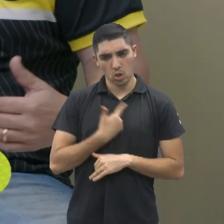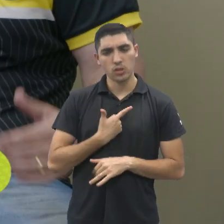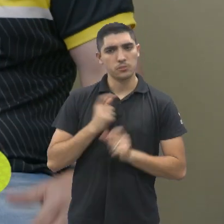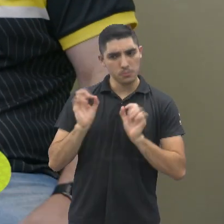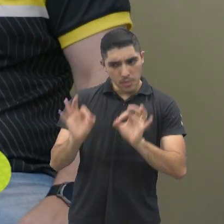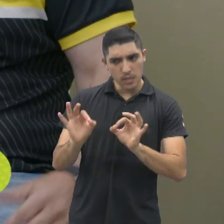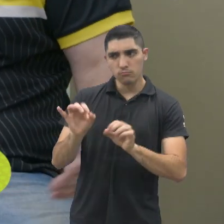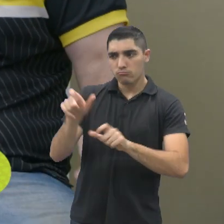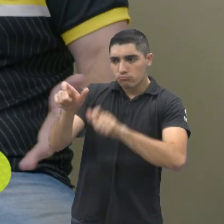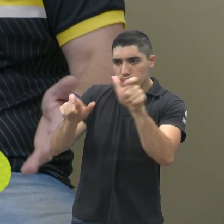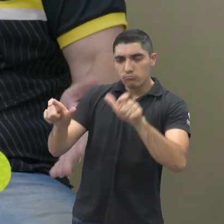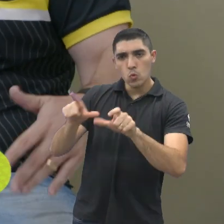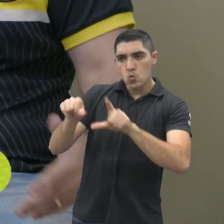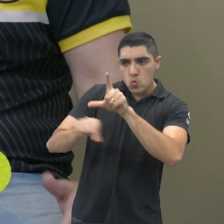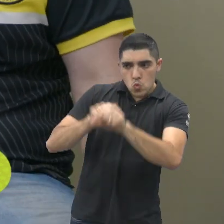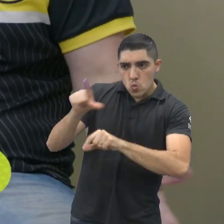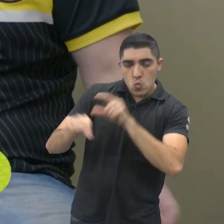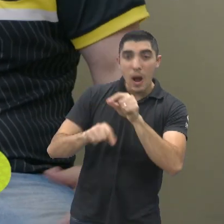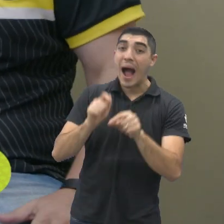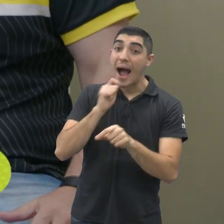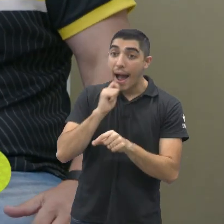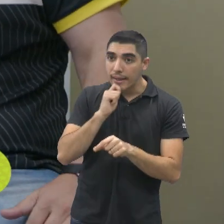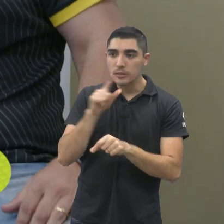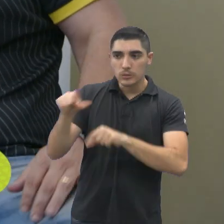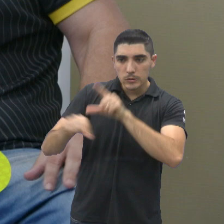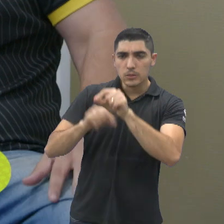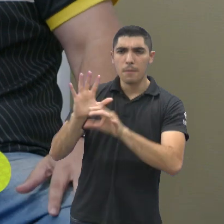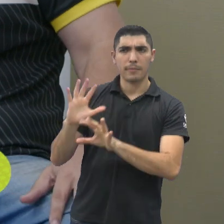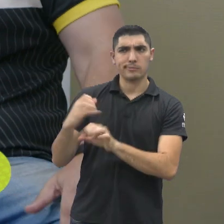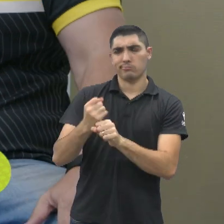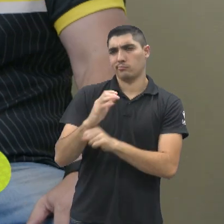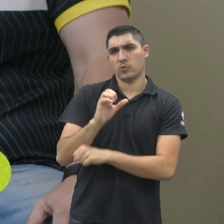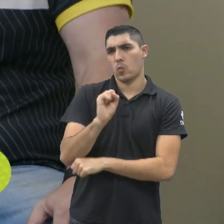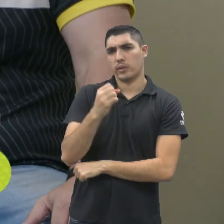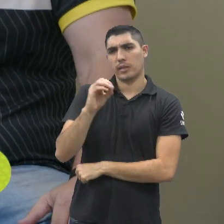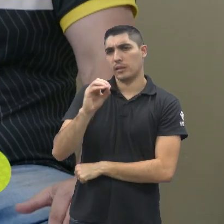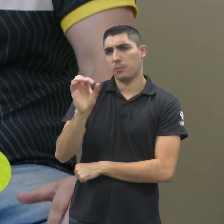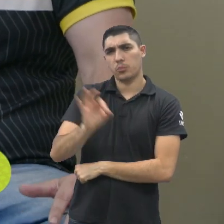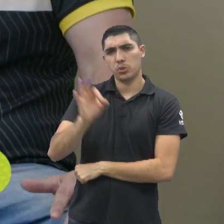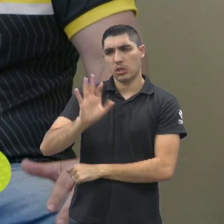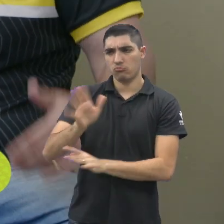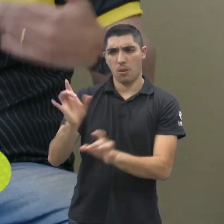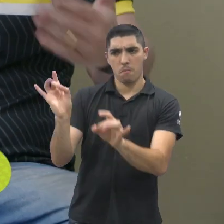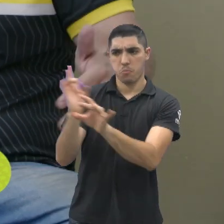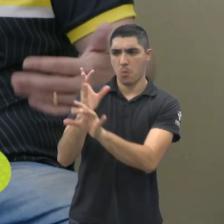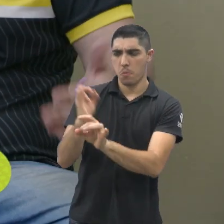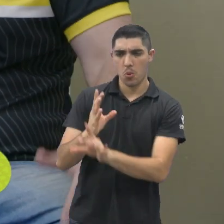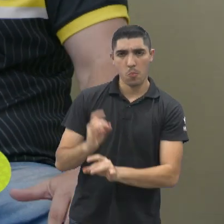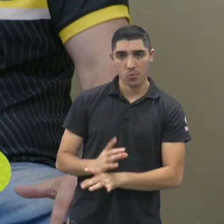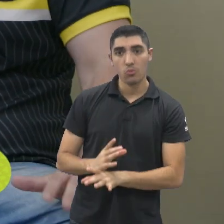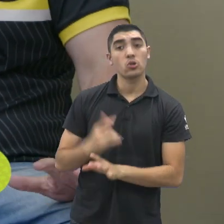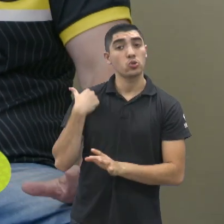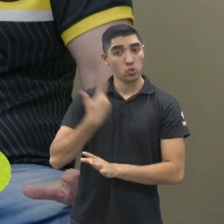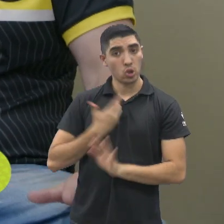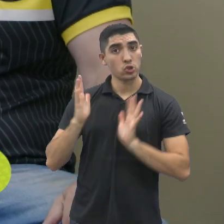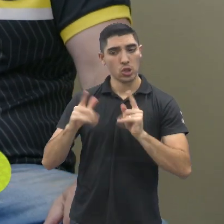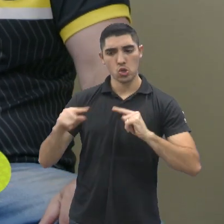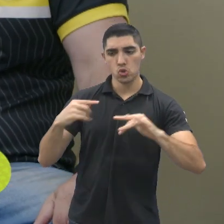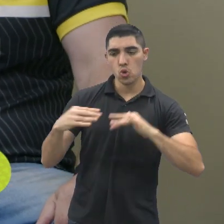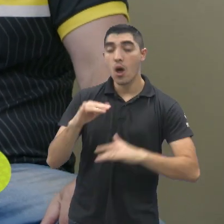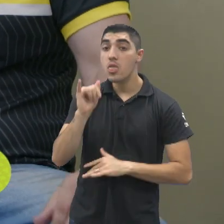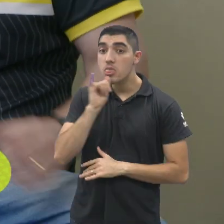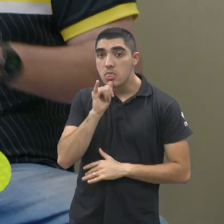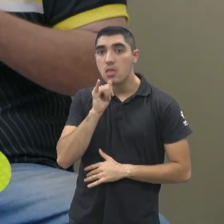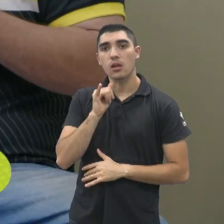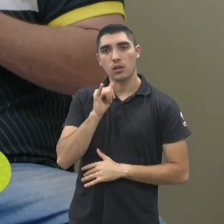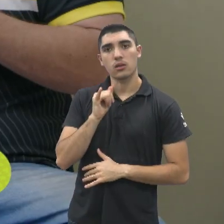grupo, está sendo formado ainda, mas já temos 80%, 70% formado aí, fazendo jogos treinos, aí já muda um pouco a